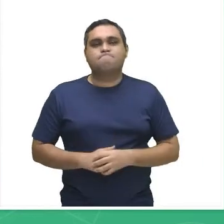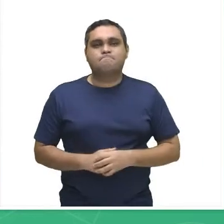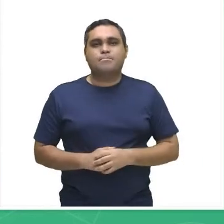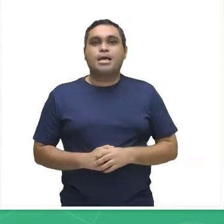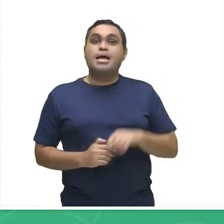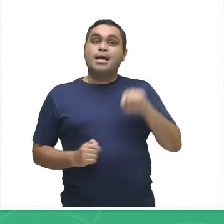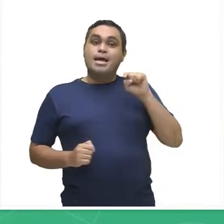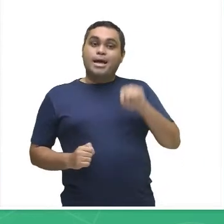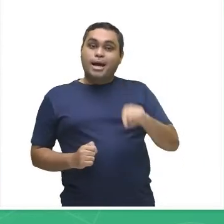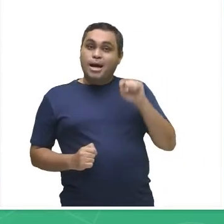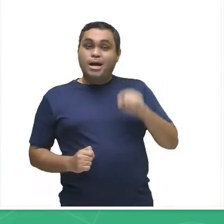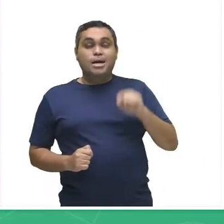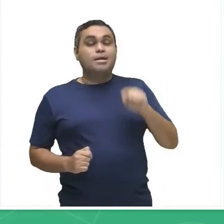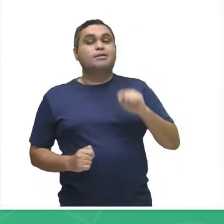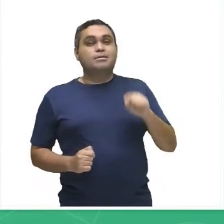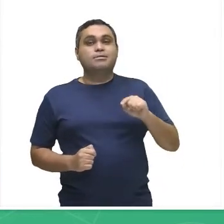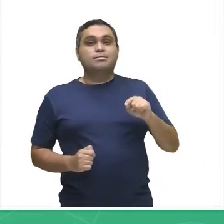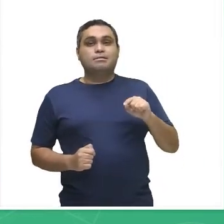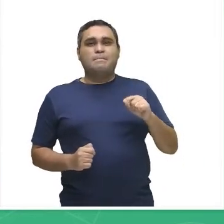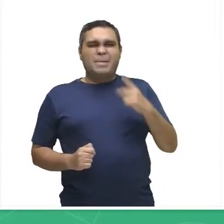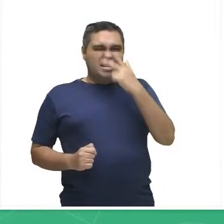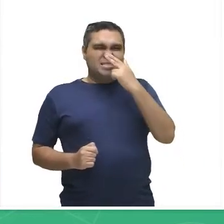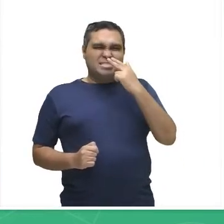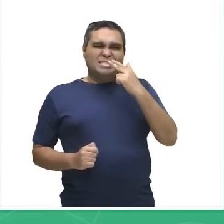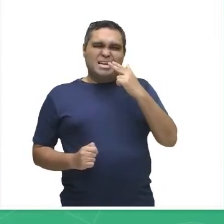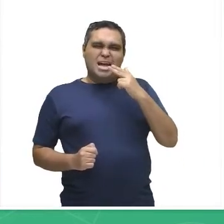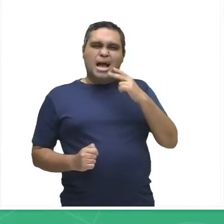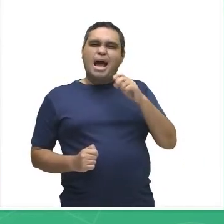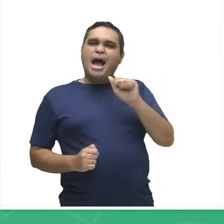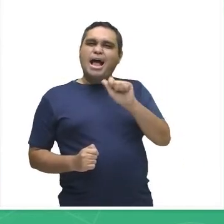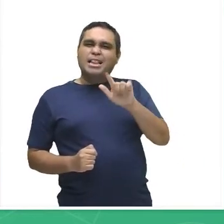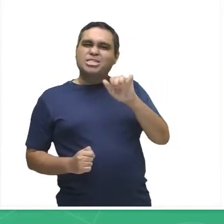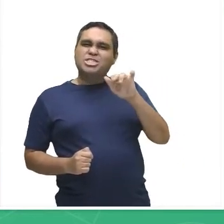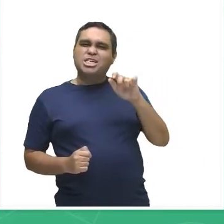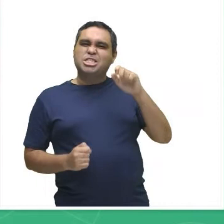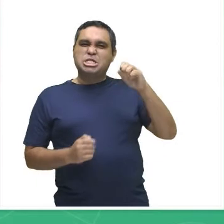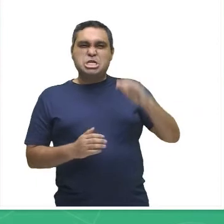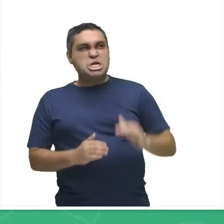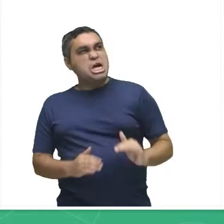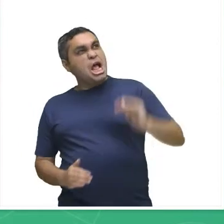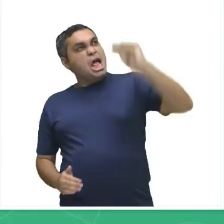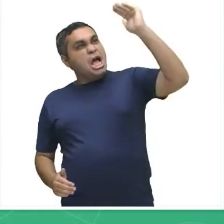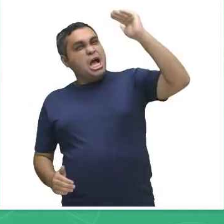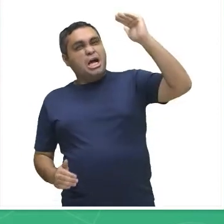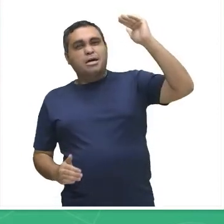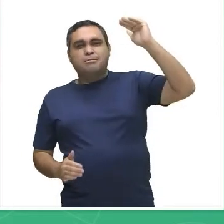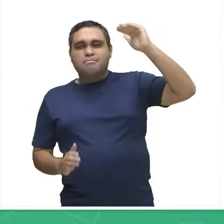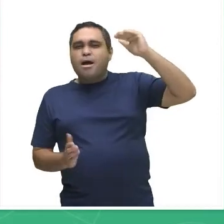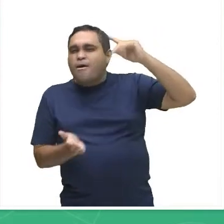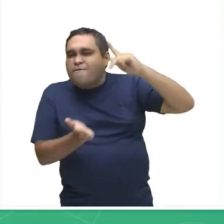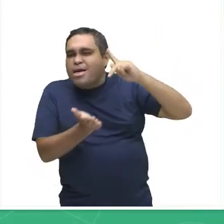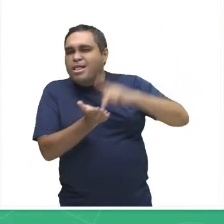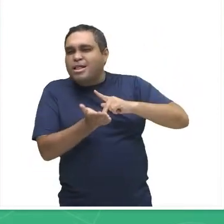tinha 1,5 m, galera. É isso mesmo, o Alexandre era baixinho. Alexandre, o filho de